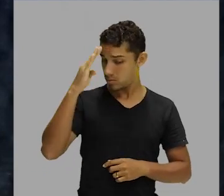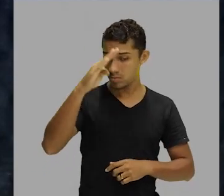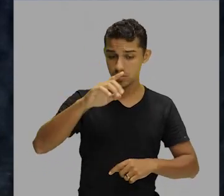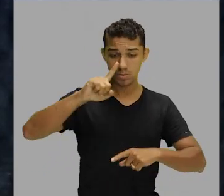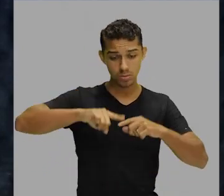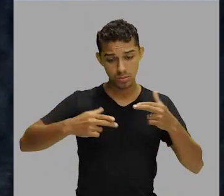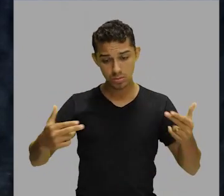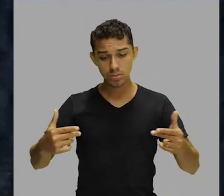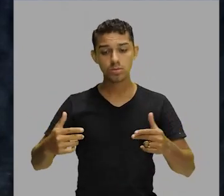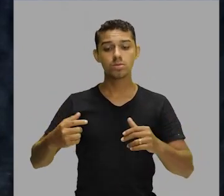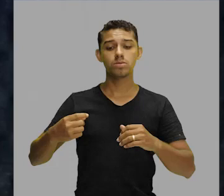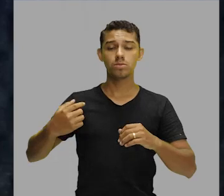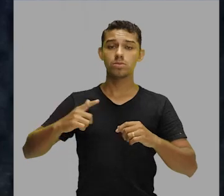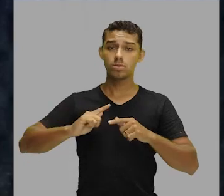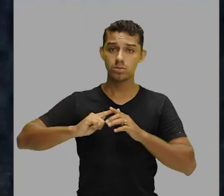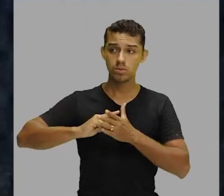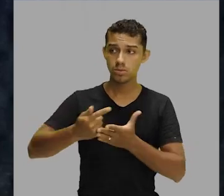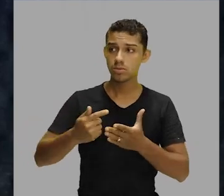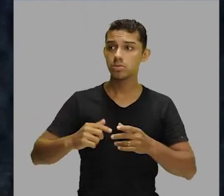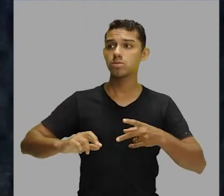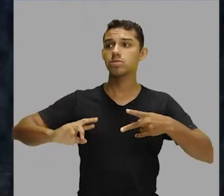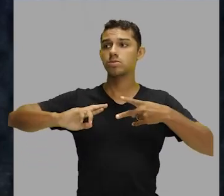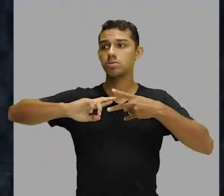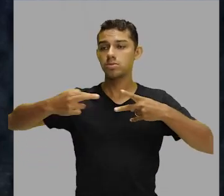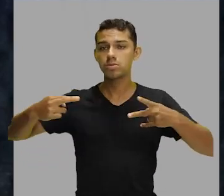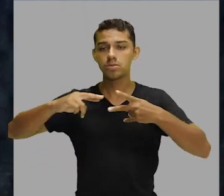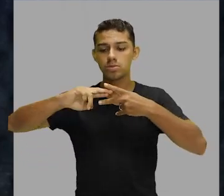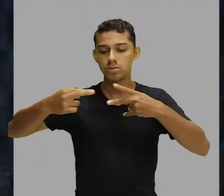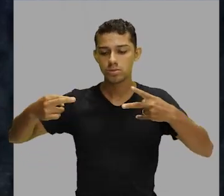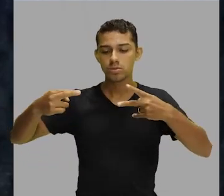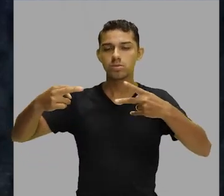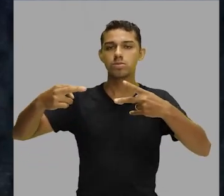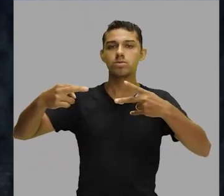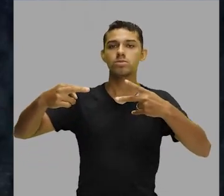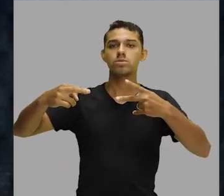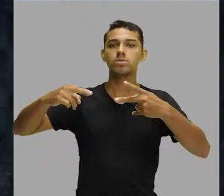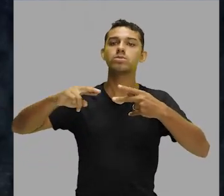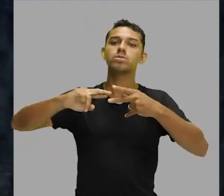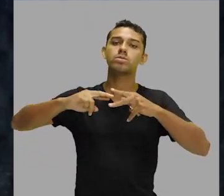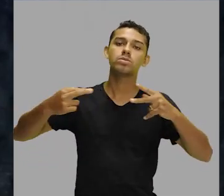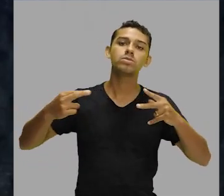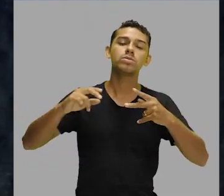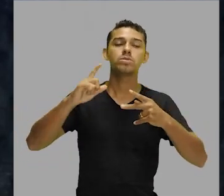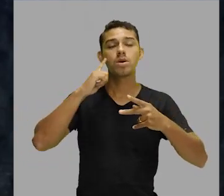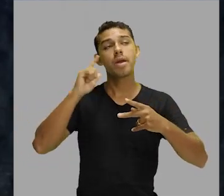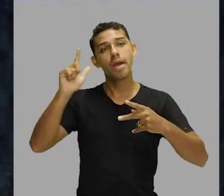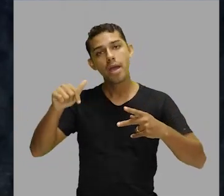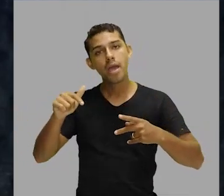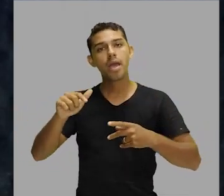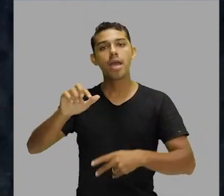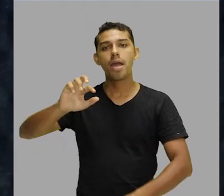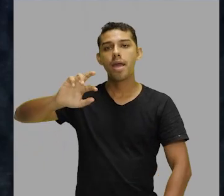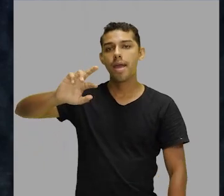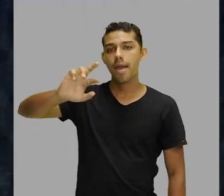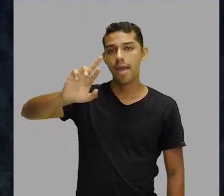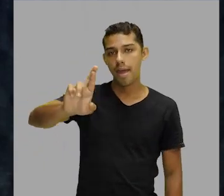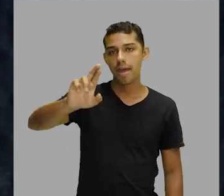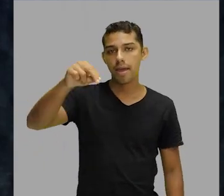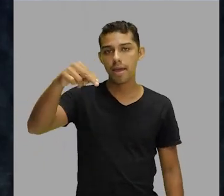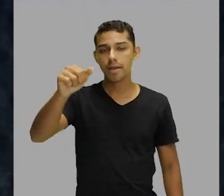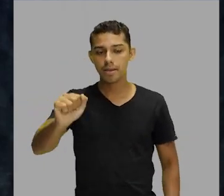desse vírus aqui é o RNA. RNA vem da sigla em inglês,